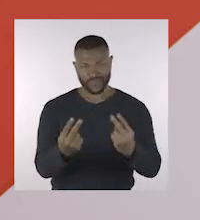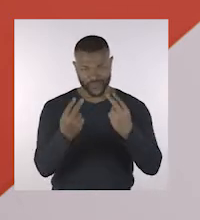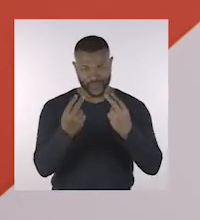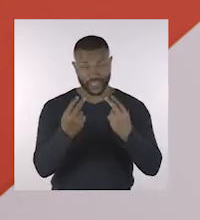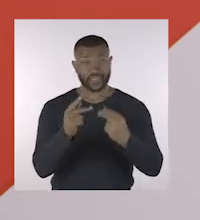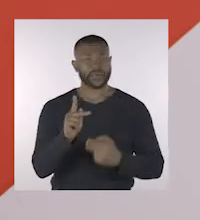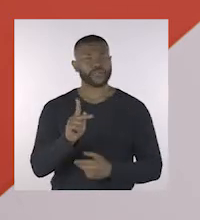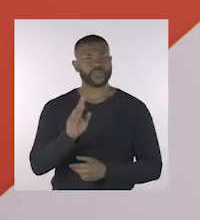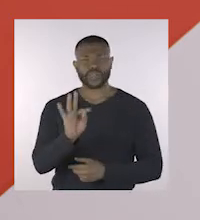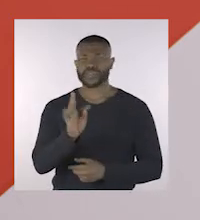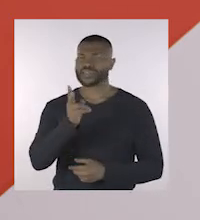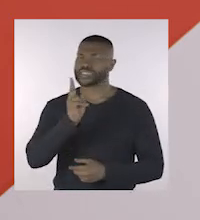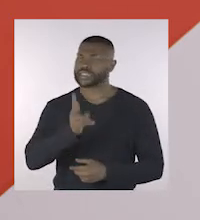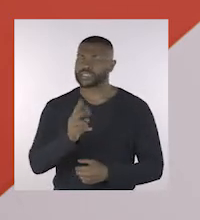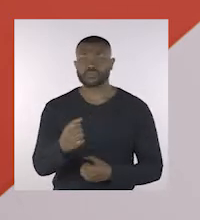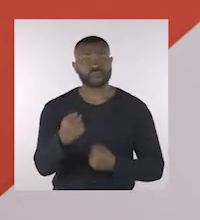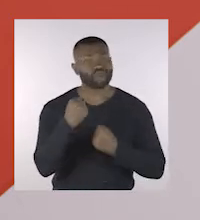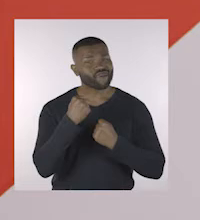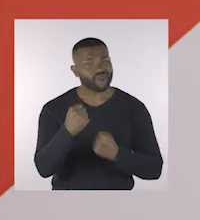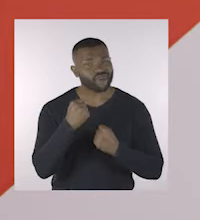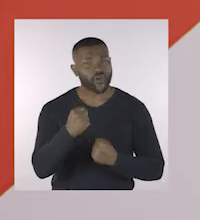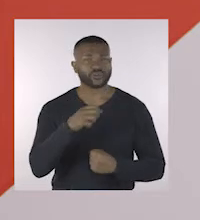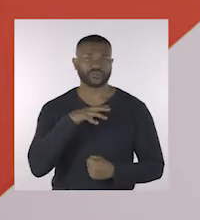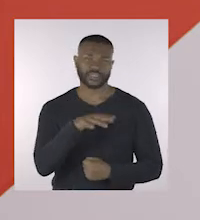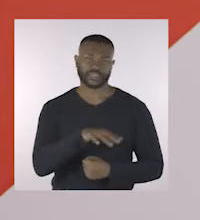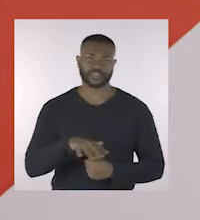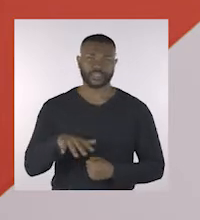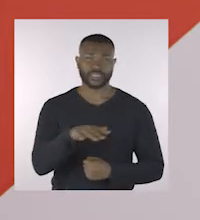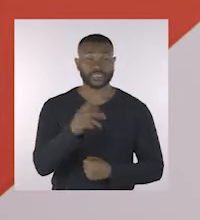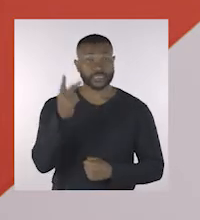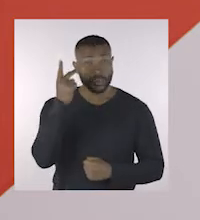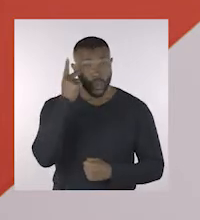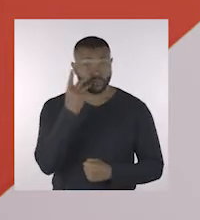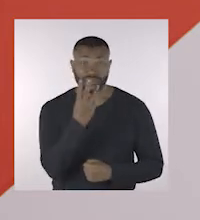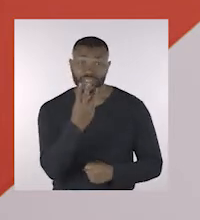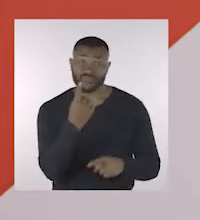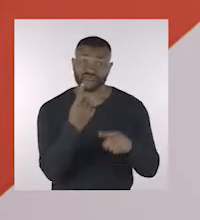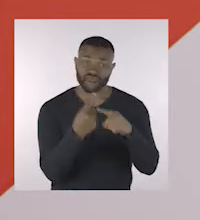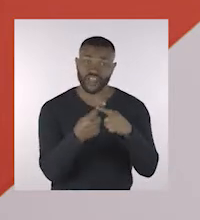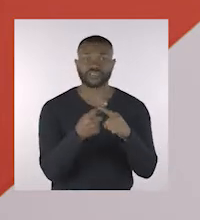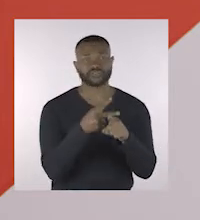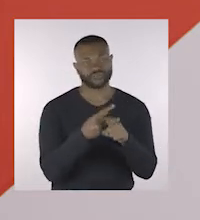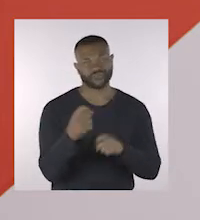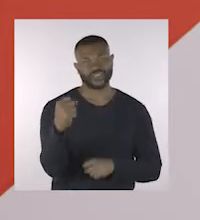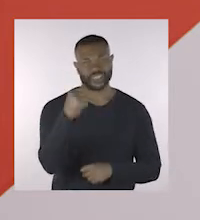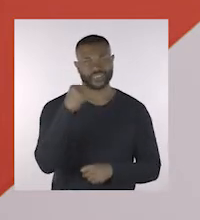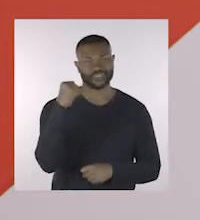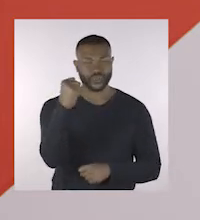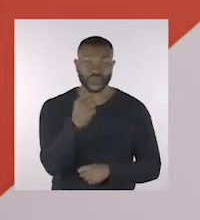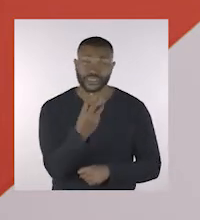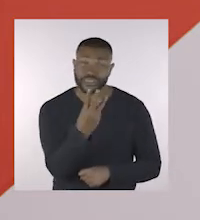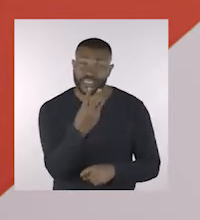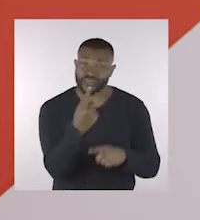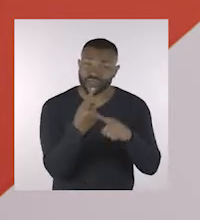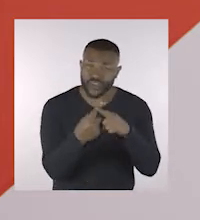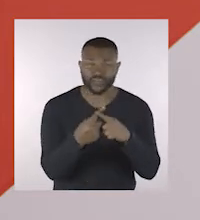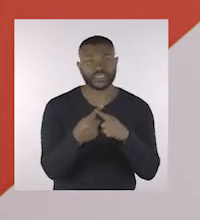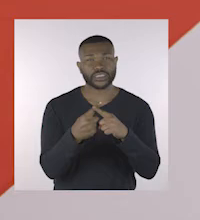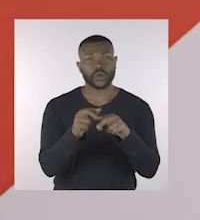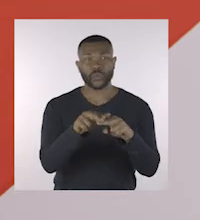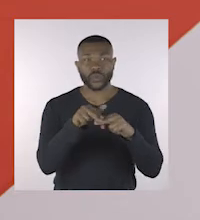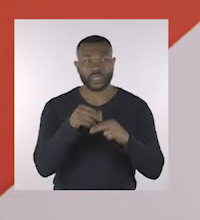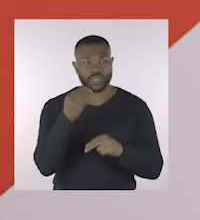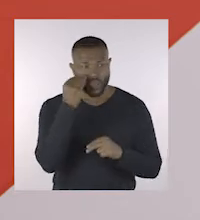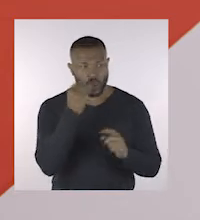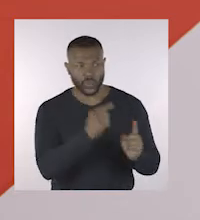assistindo o PT sempre foi muito forte na cidade de São Paulo não é à toa que nós vemos três eleições e ganhamos três eleições com